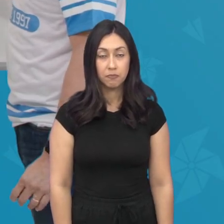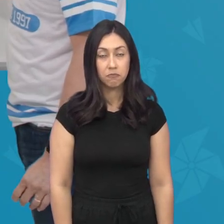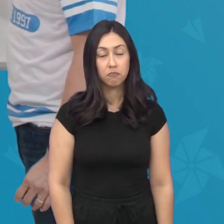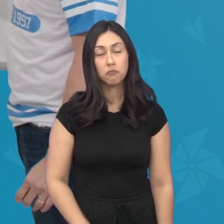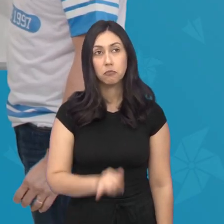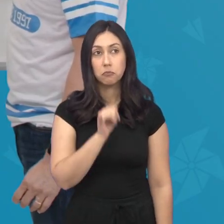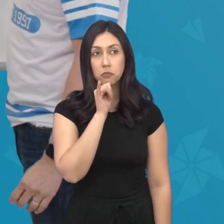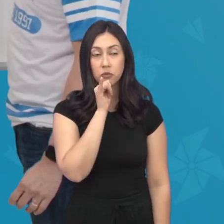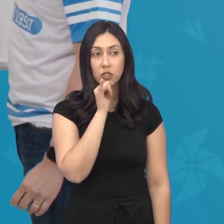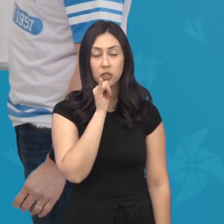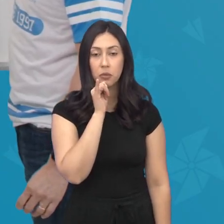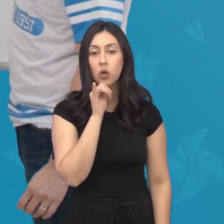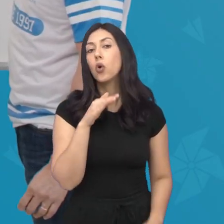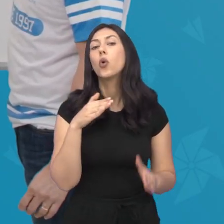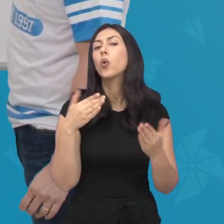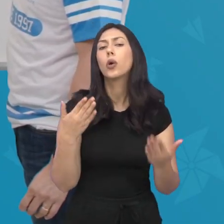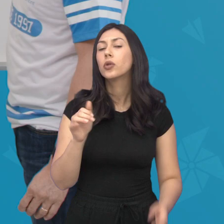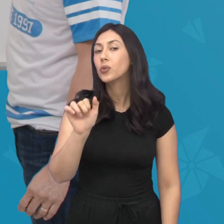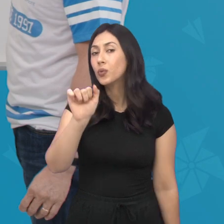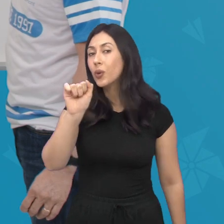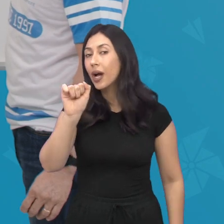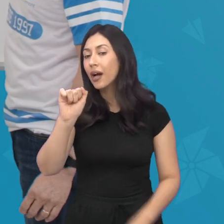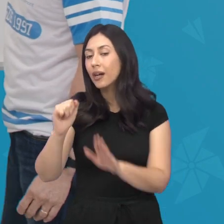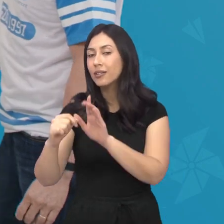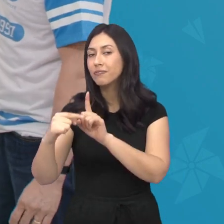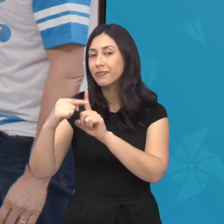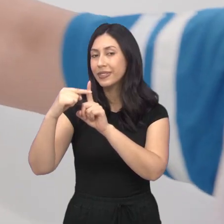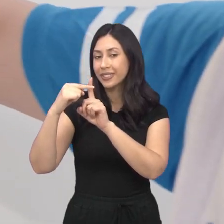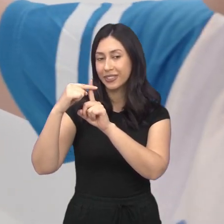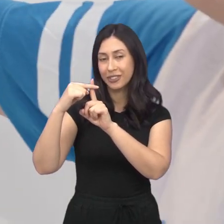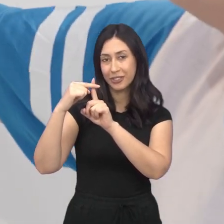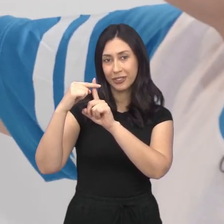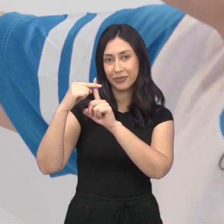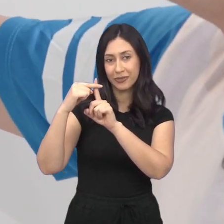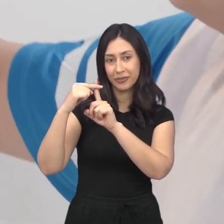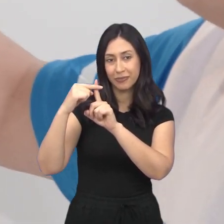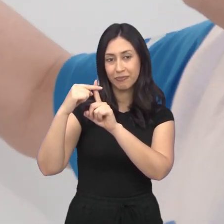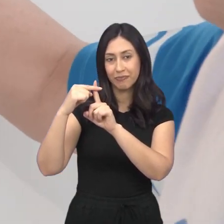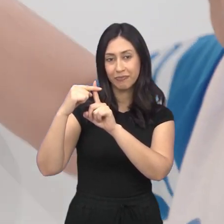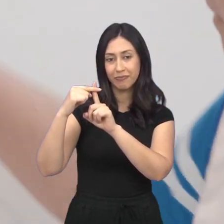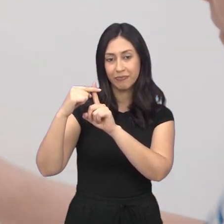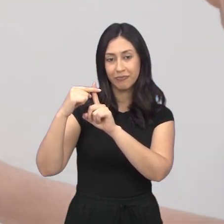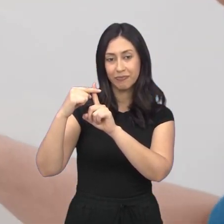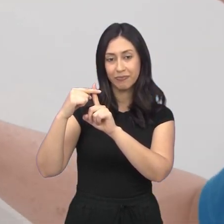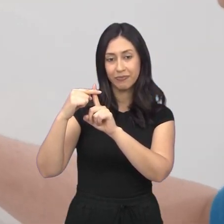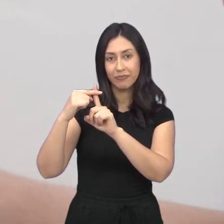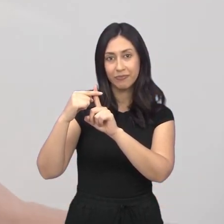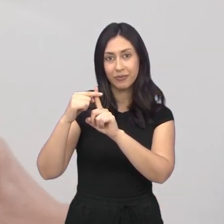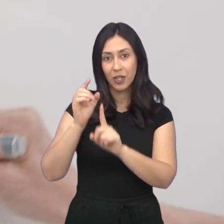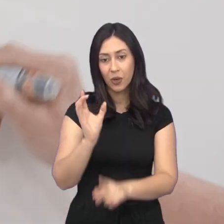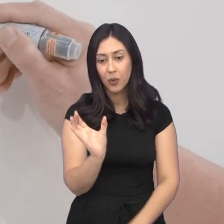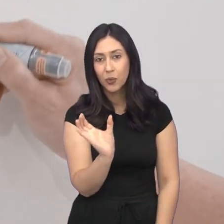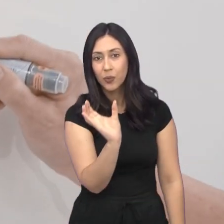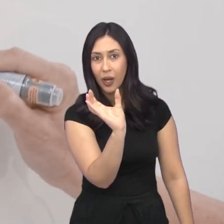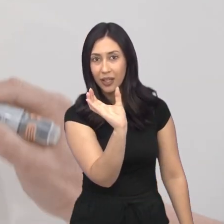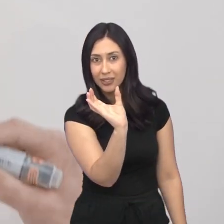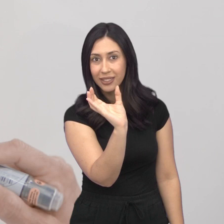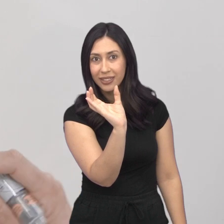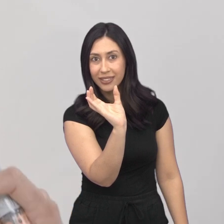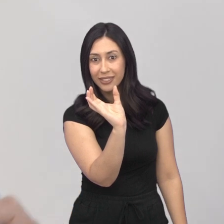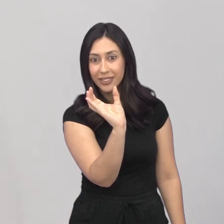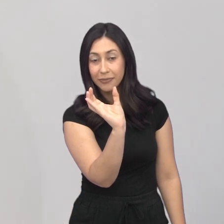E, por exemplo, quando o A for positivo, né, A maior que zero, a curva tem esse